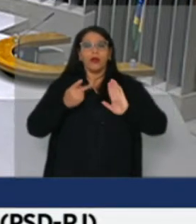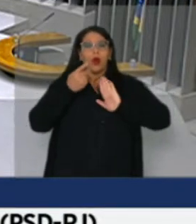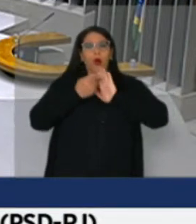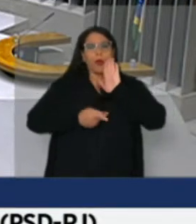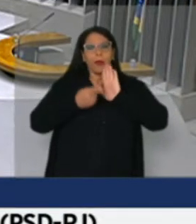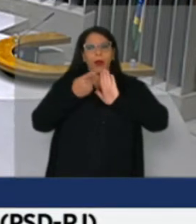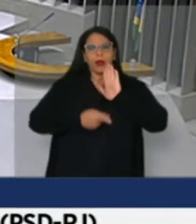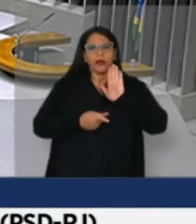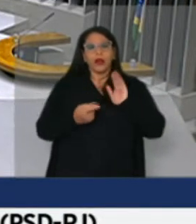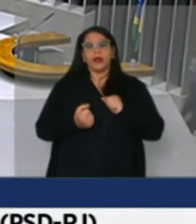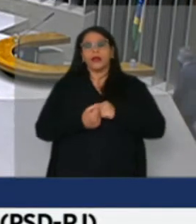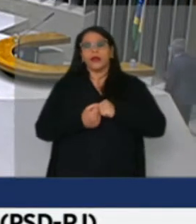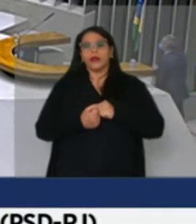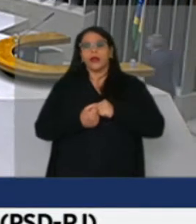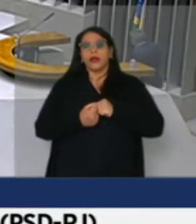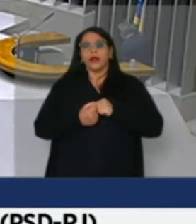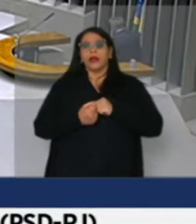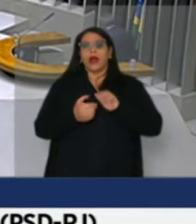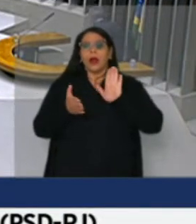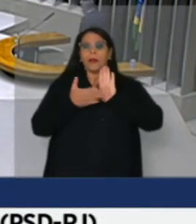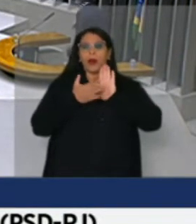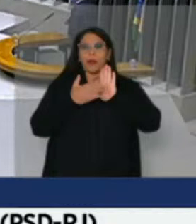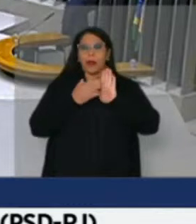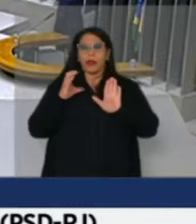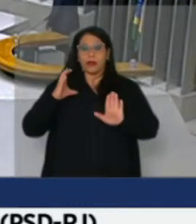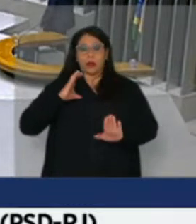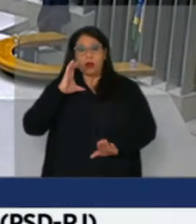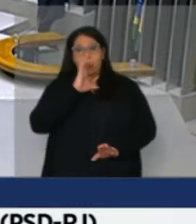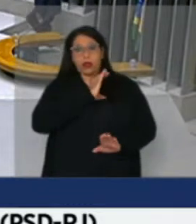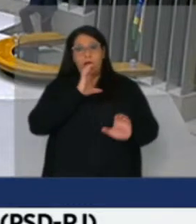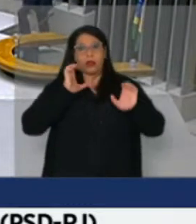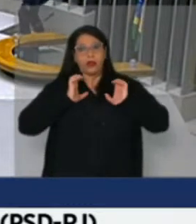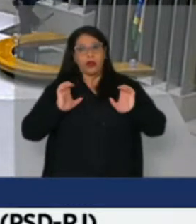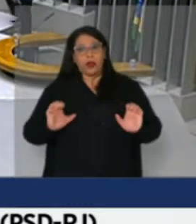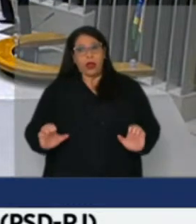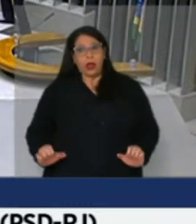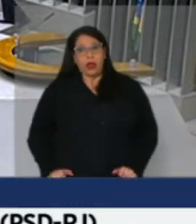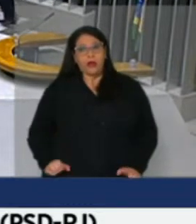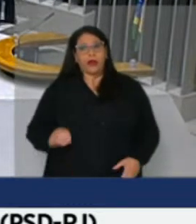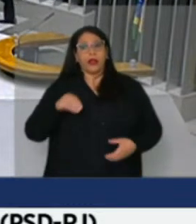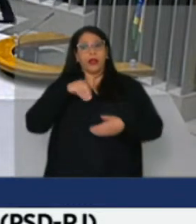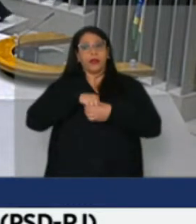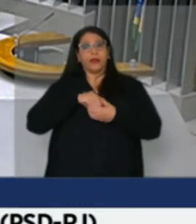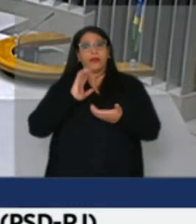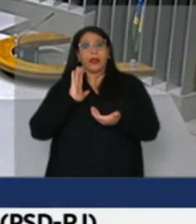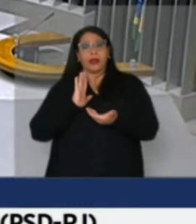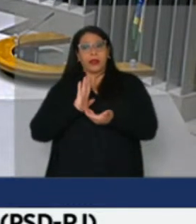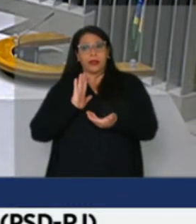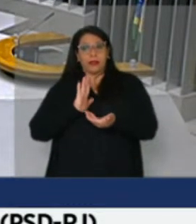de resolução encaminhado pelo Conselho de Ética e Decoro Parlamentar da Câmara dos Deputados.